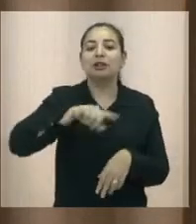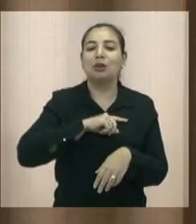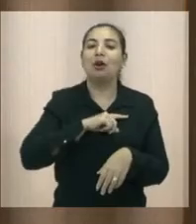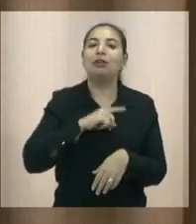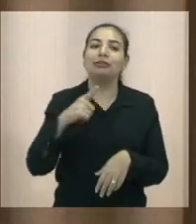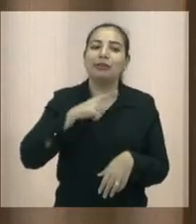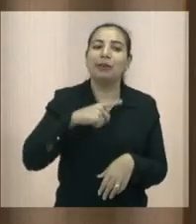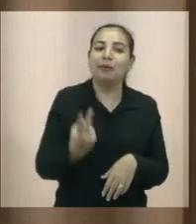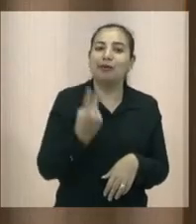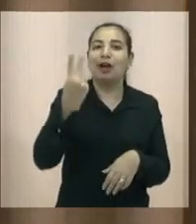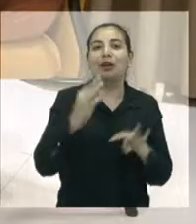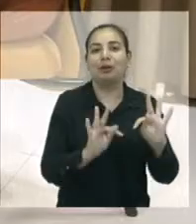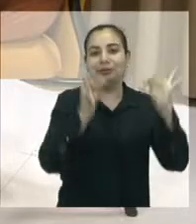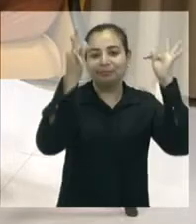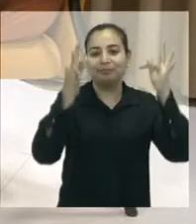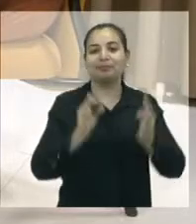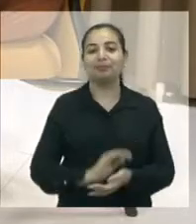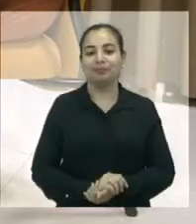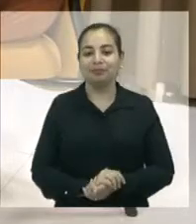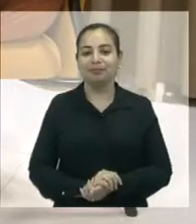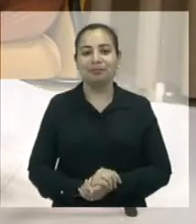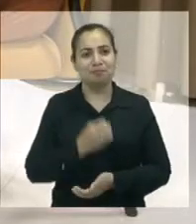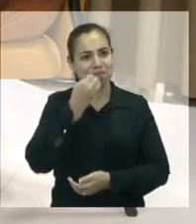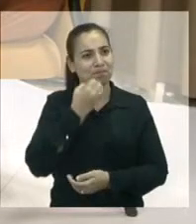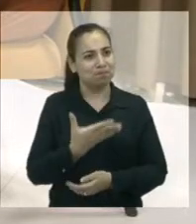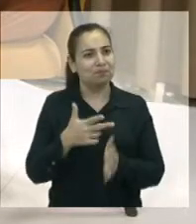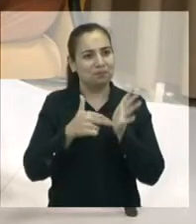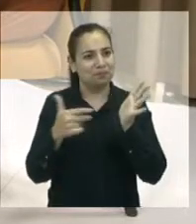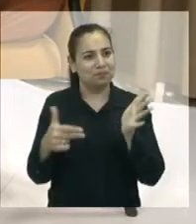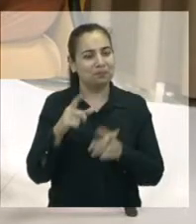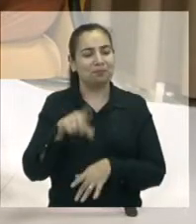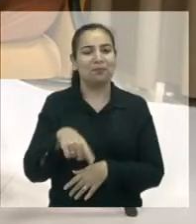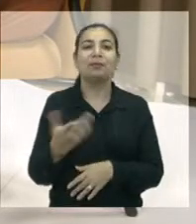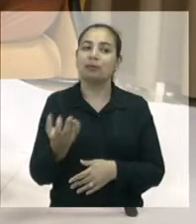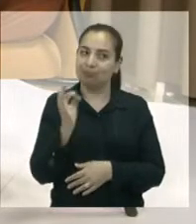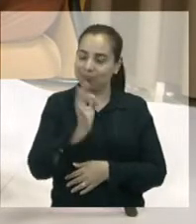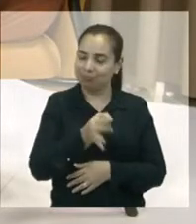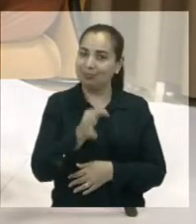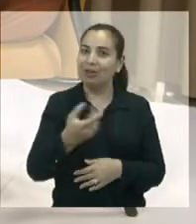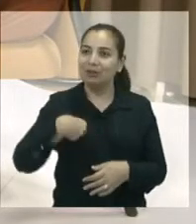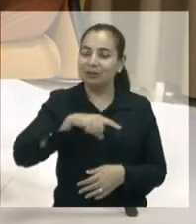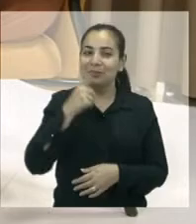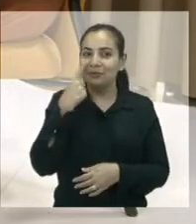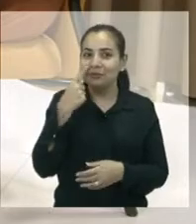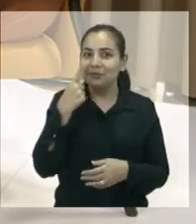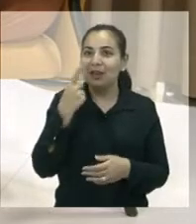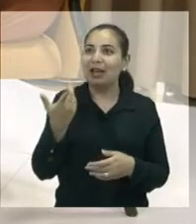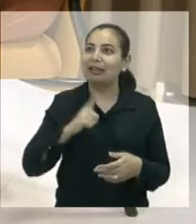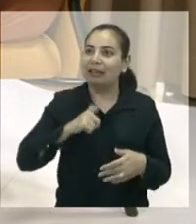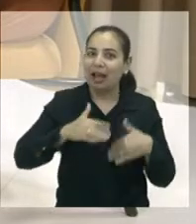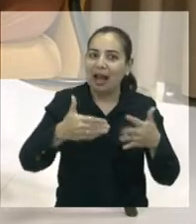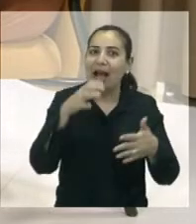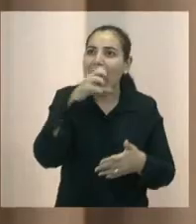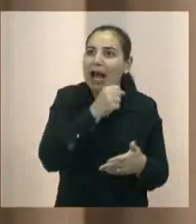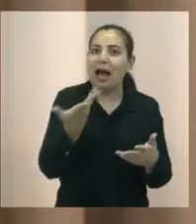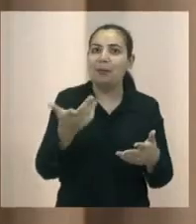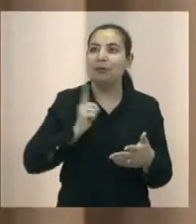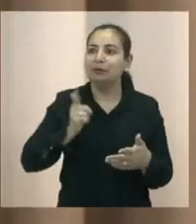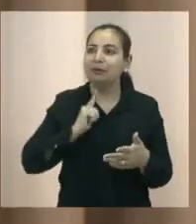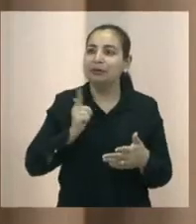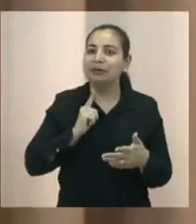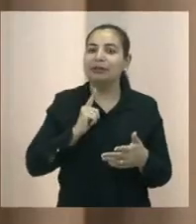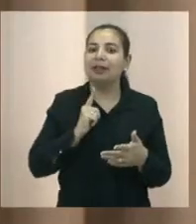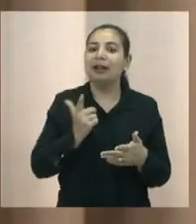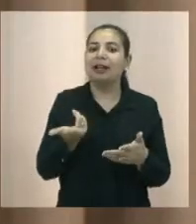população. Boa notícia, né, vereadora? Com certeza. É importante agilizar, né, os atendimentos, os peticionamentos, né,